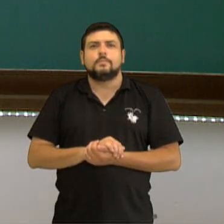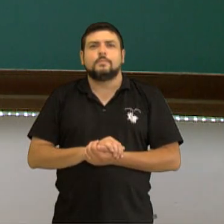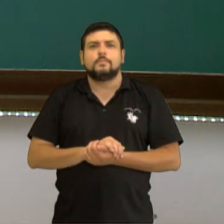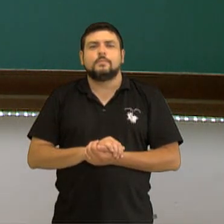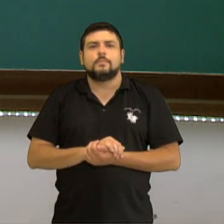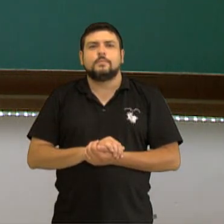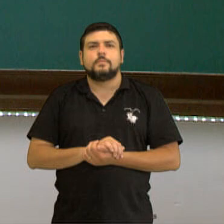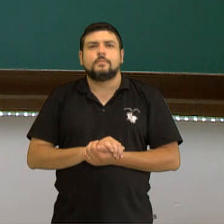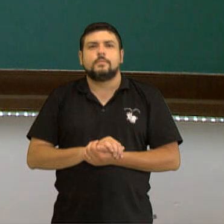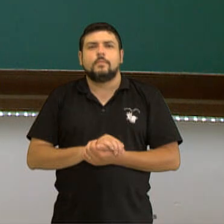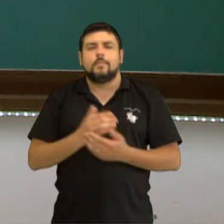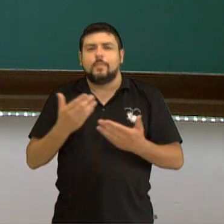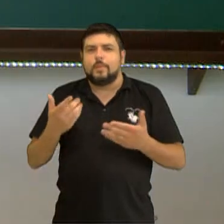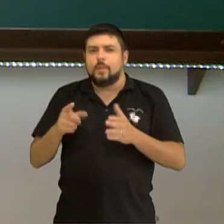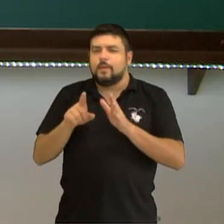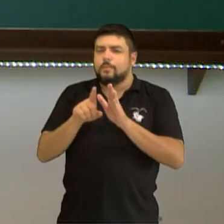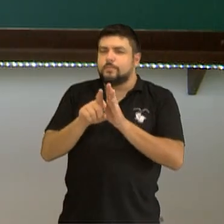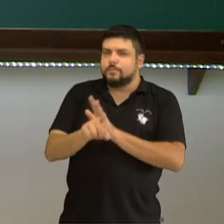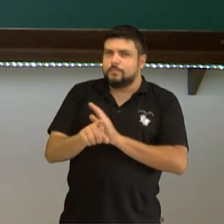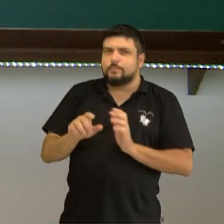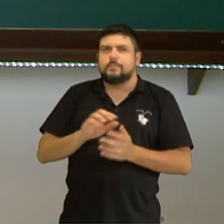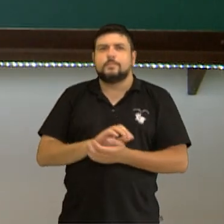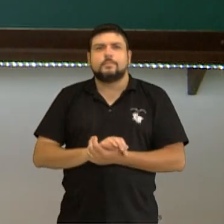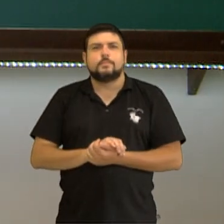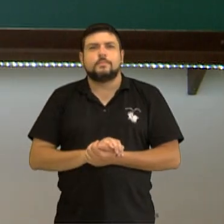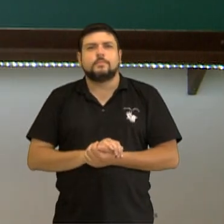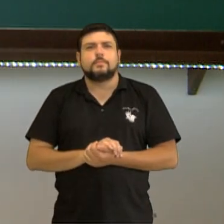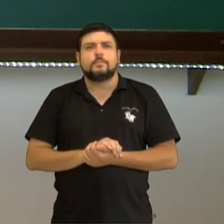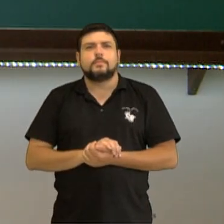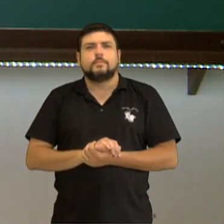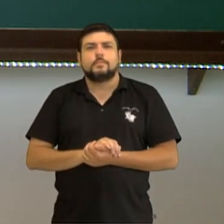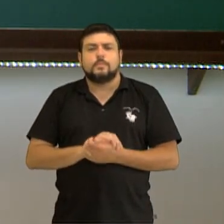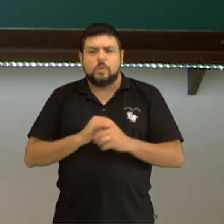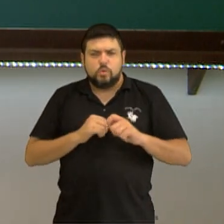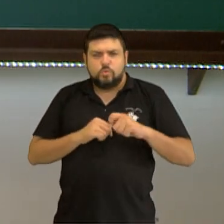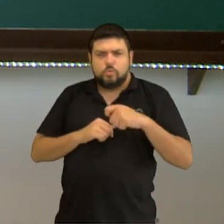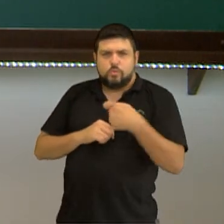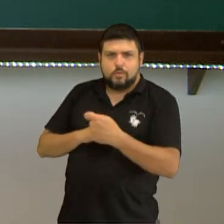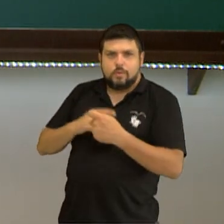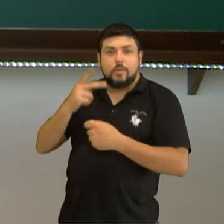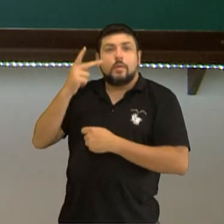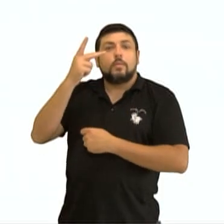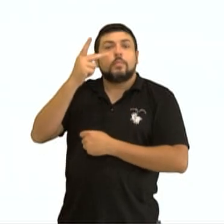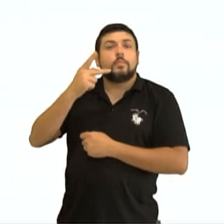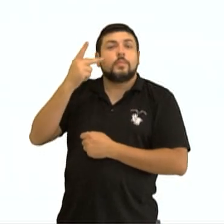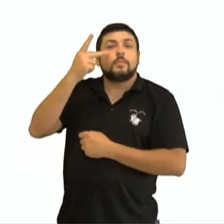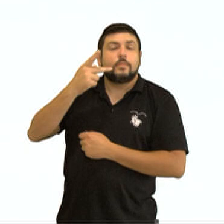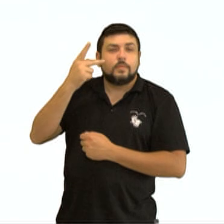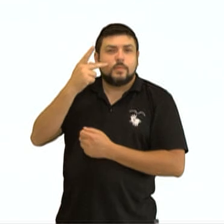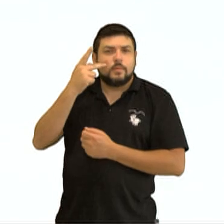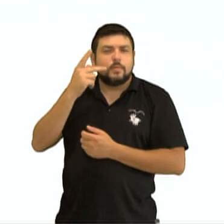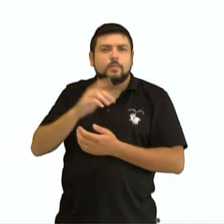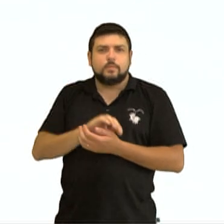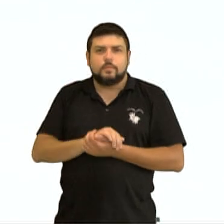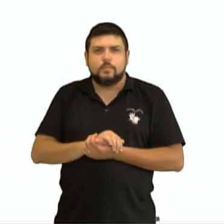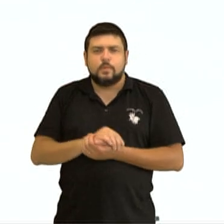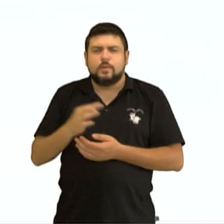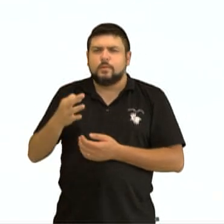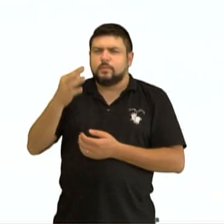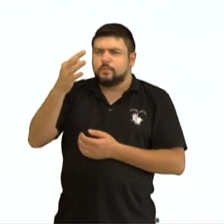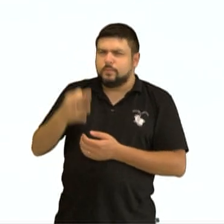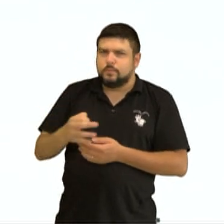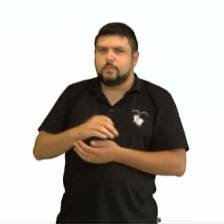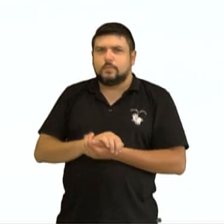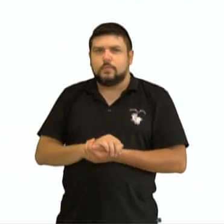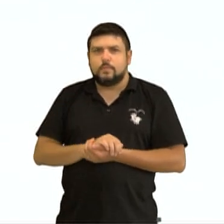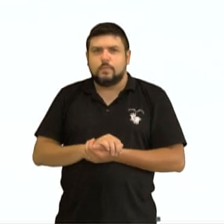Vamos à primeira pergunta, pessoal. Sobre a política, é correto afirmar: só diz respeito